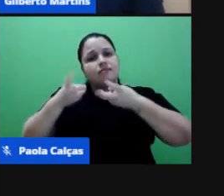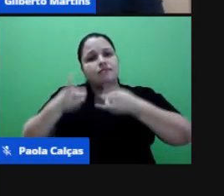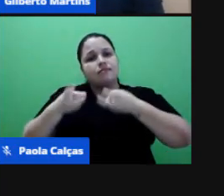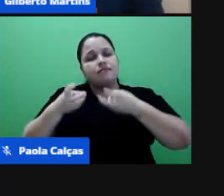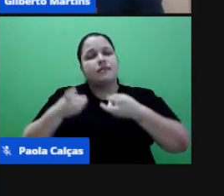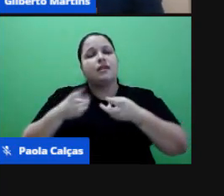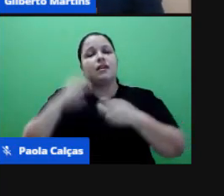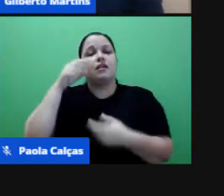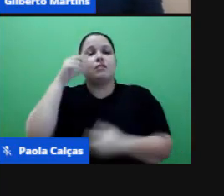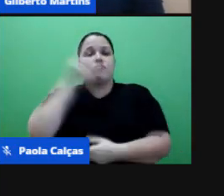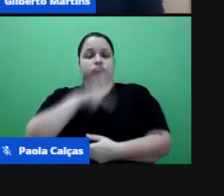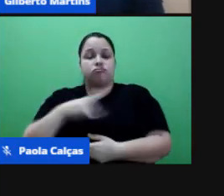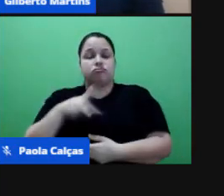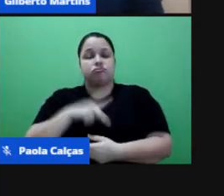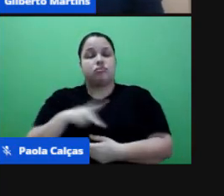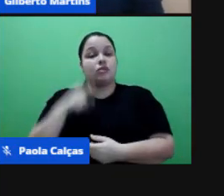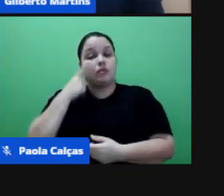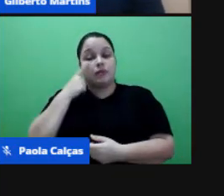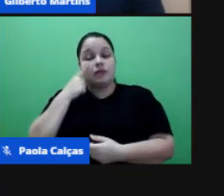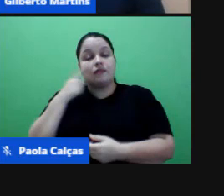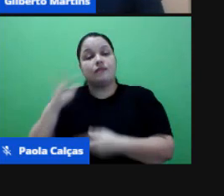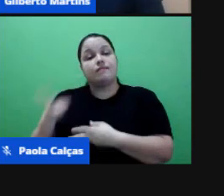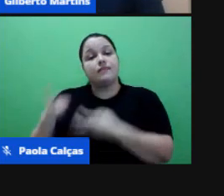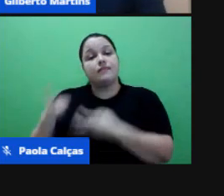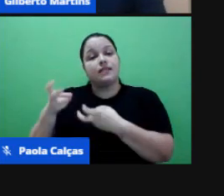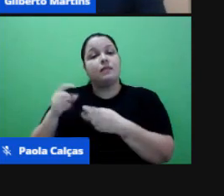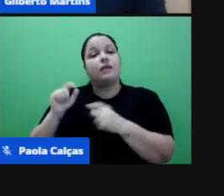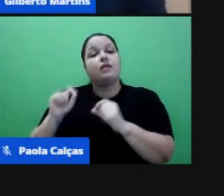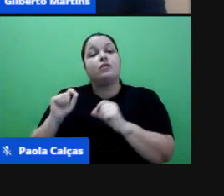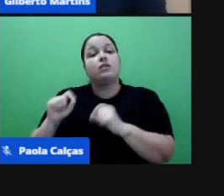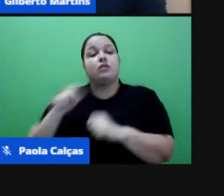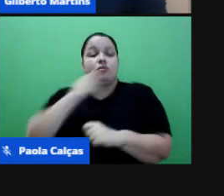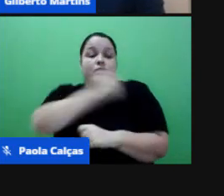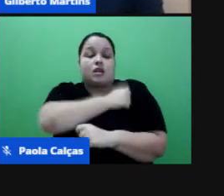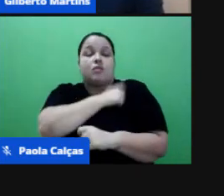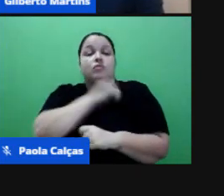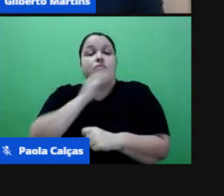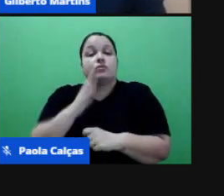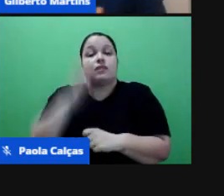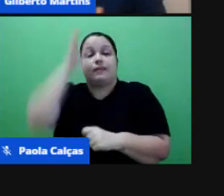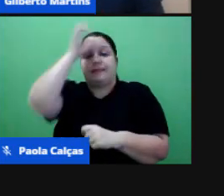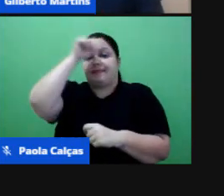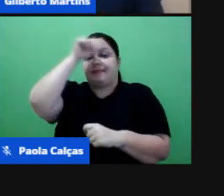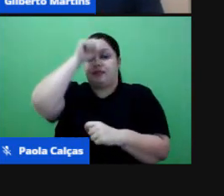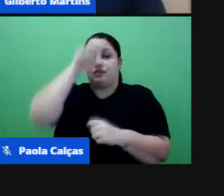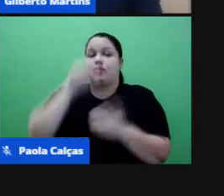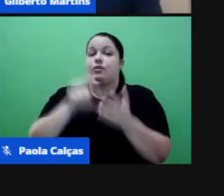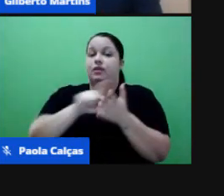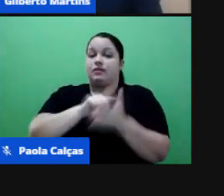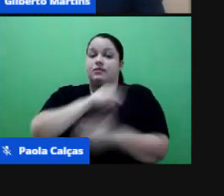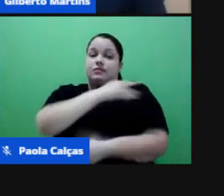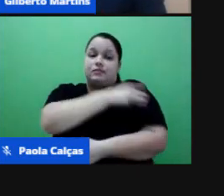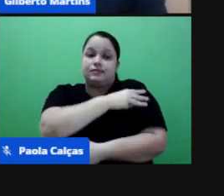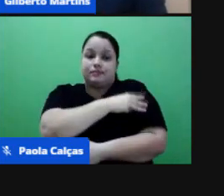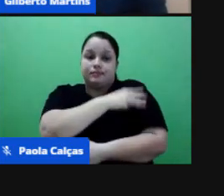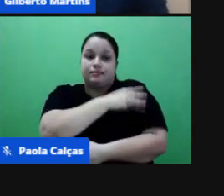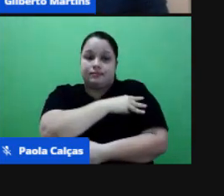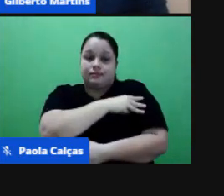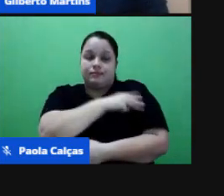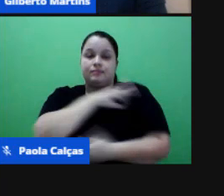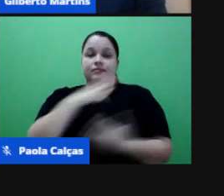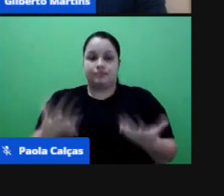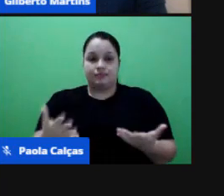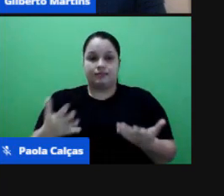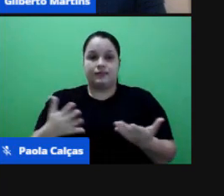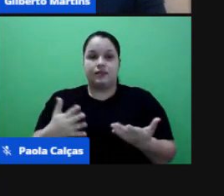para o professor em relação aos conhecimentos consolidados no terceiro ano, daí a existência